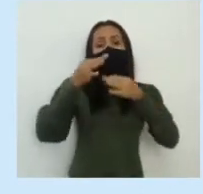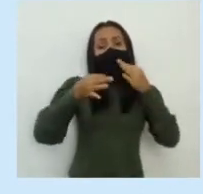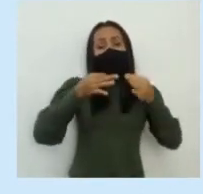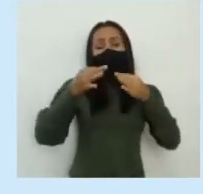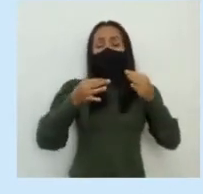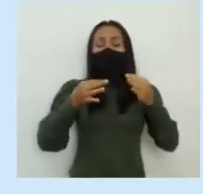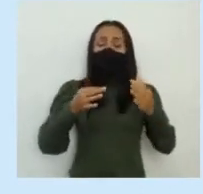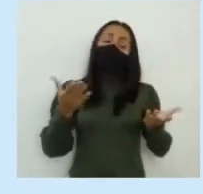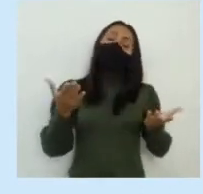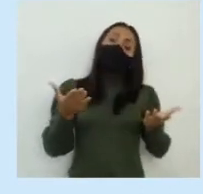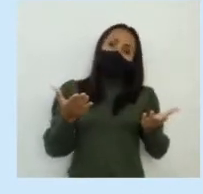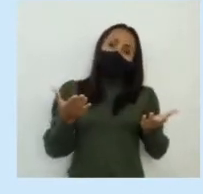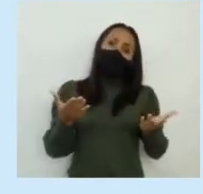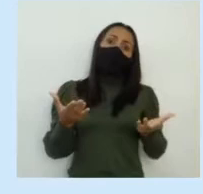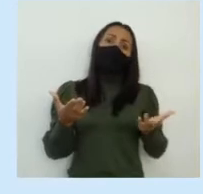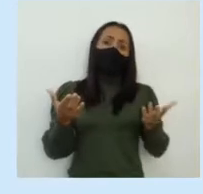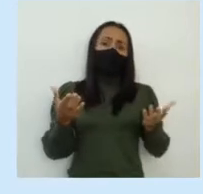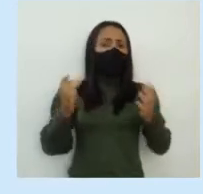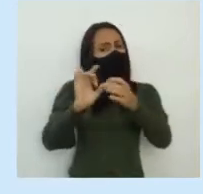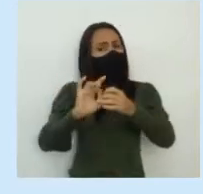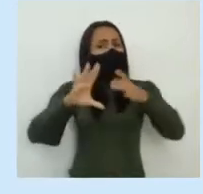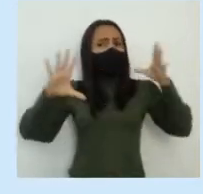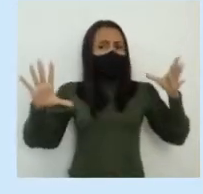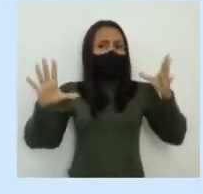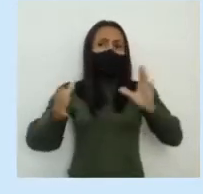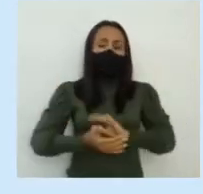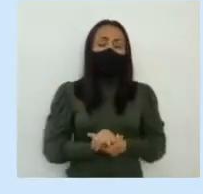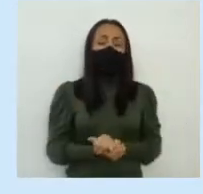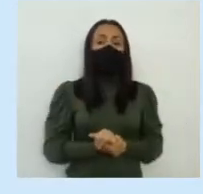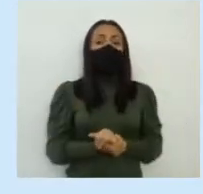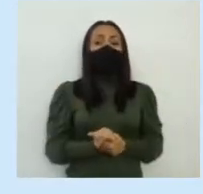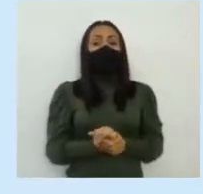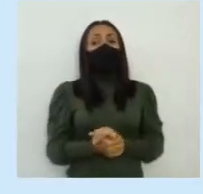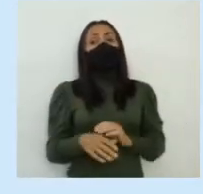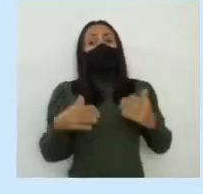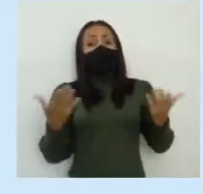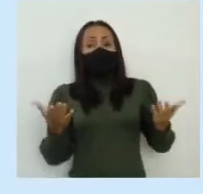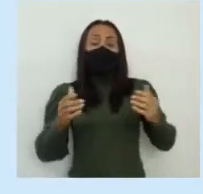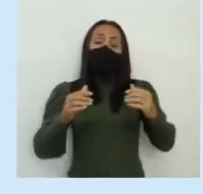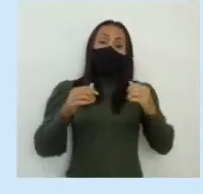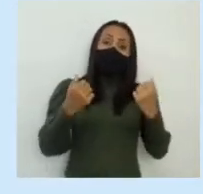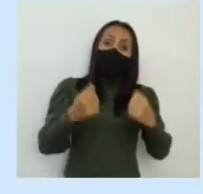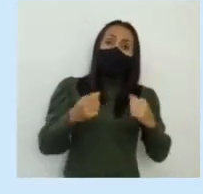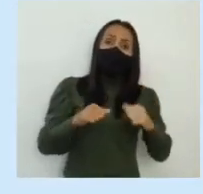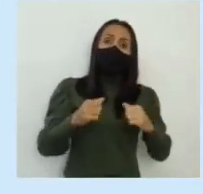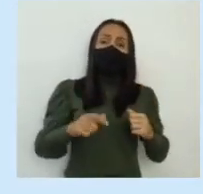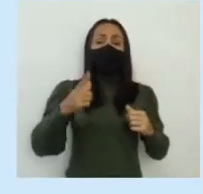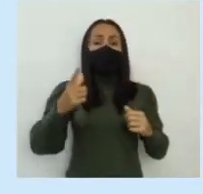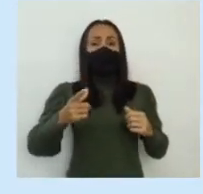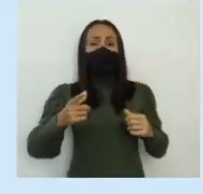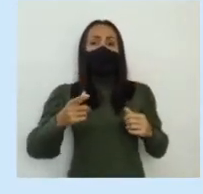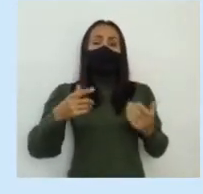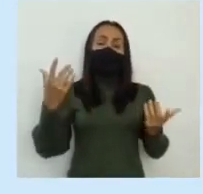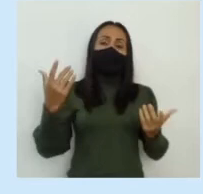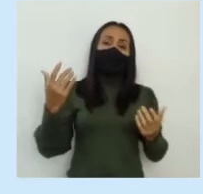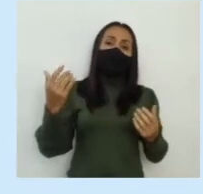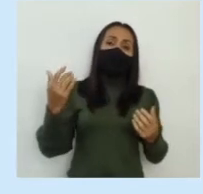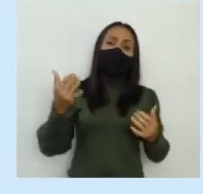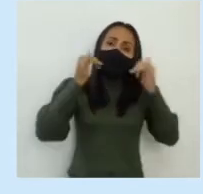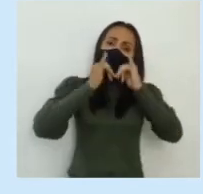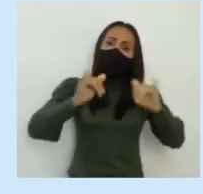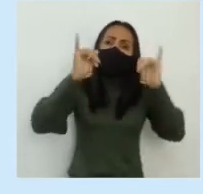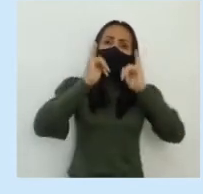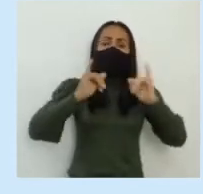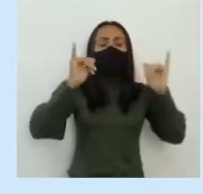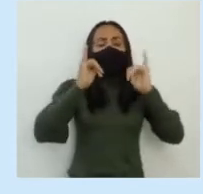vou ouvir e caso eu já saiba tudo que ele falou, mas foi necessário ele formalizar aquela informação por algum